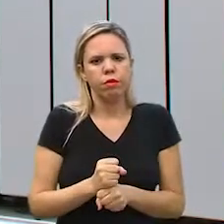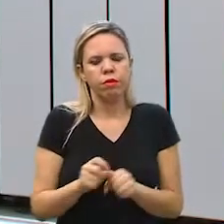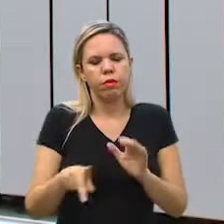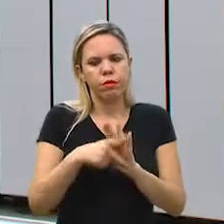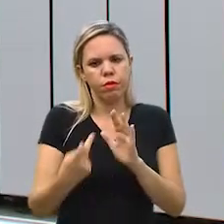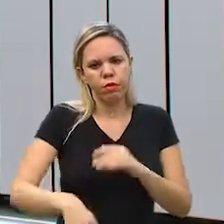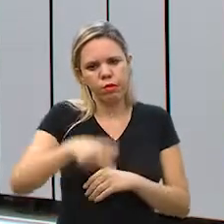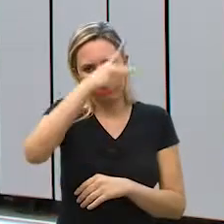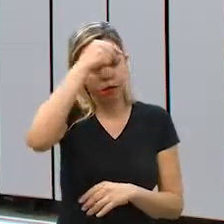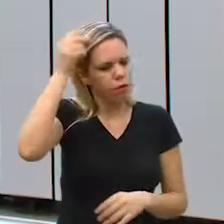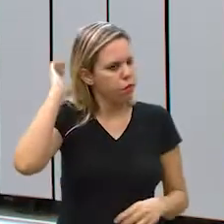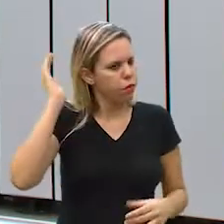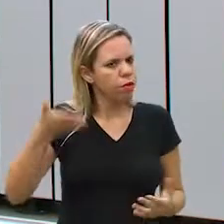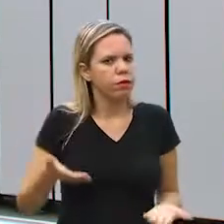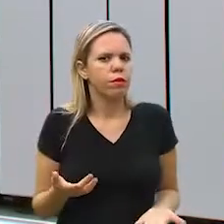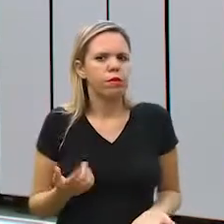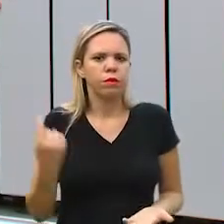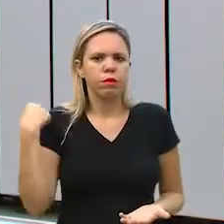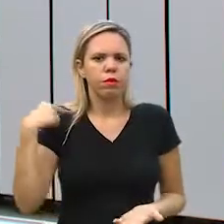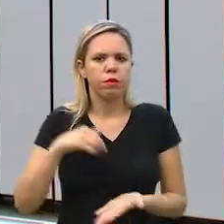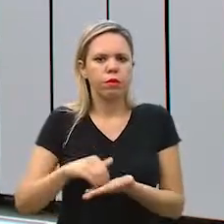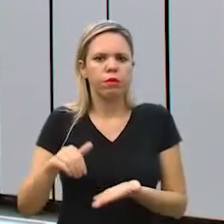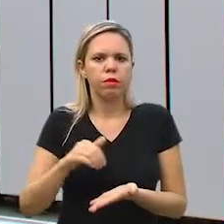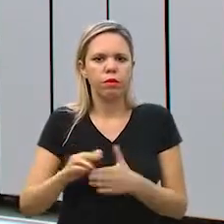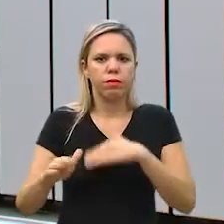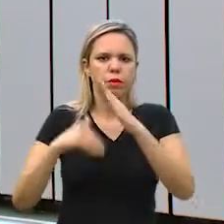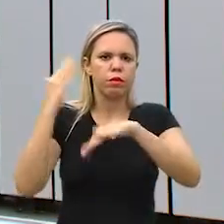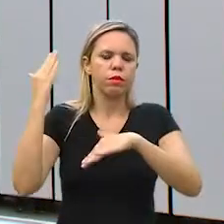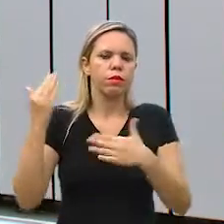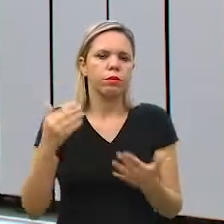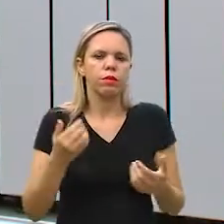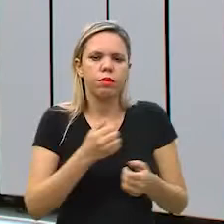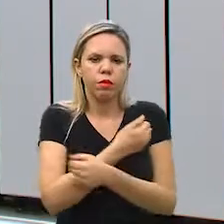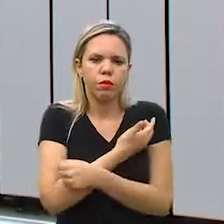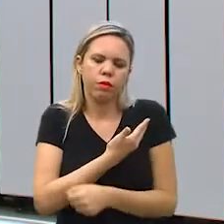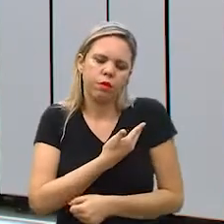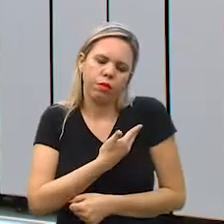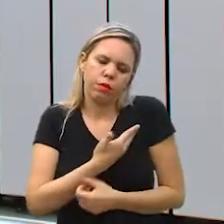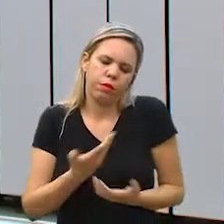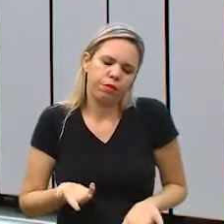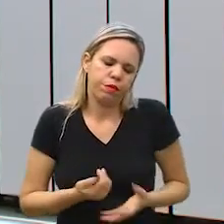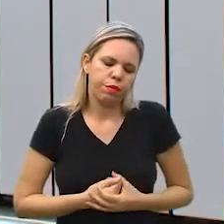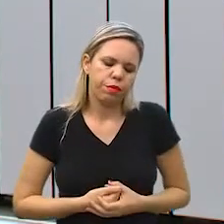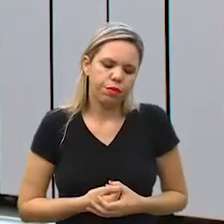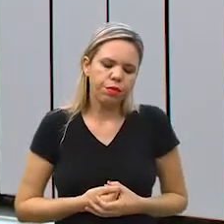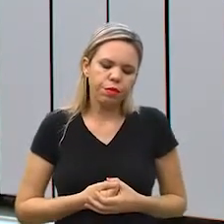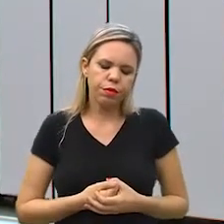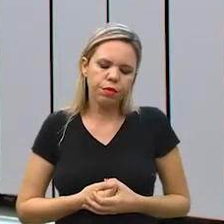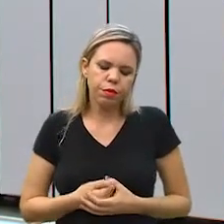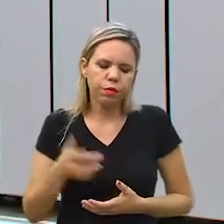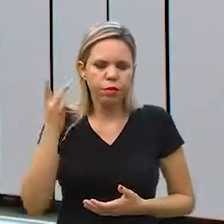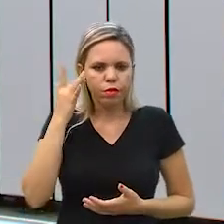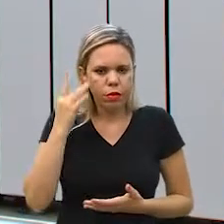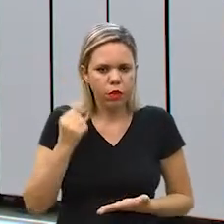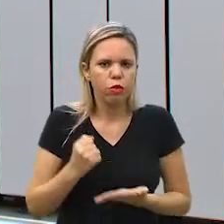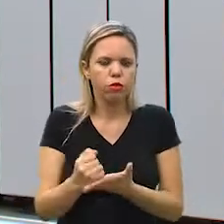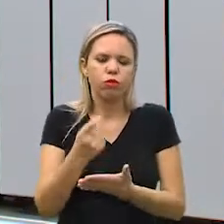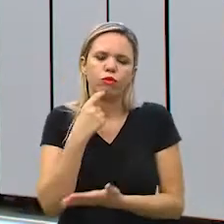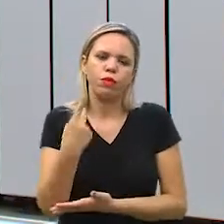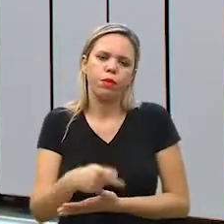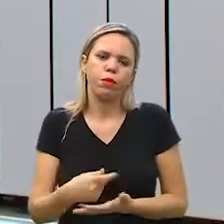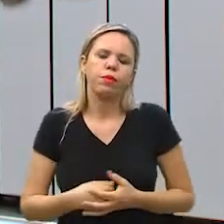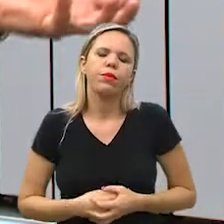próprio prefeito, né? A secretária de Desenvolvimento, grande amiga, né? Eu acho que isso ajuda